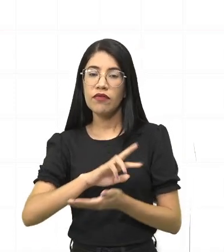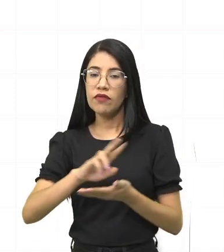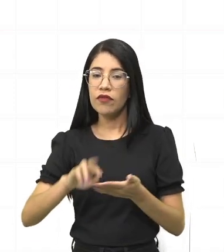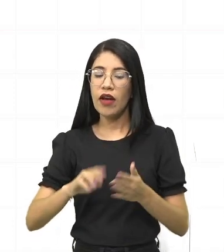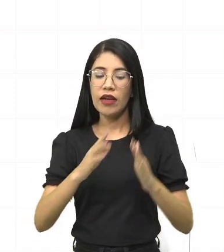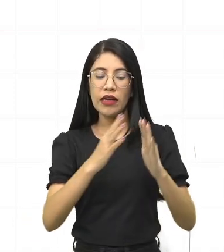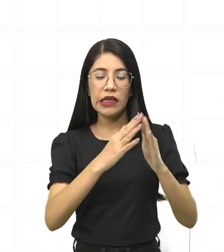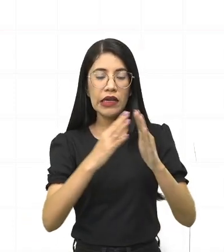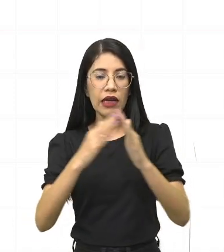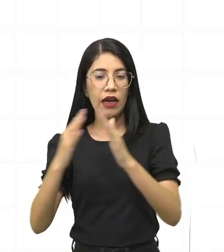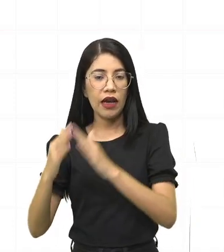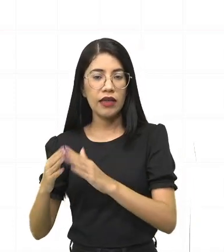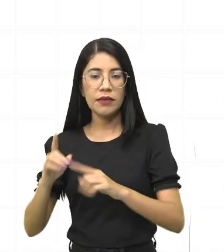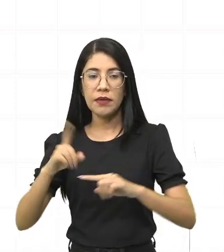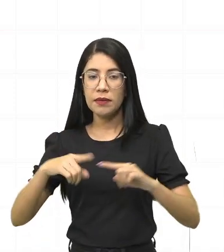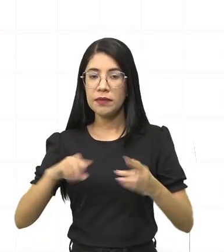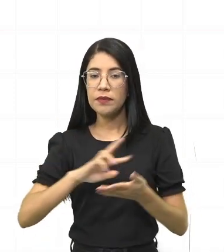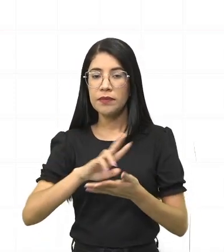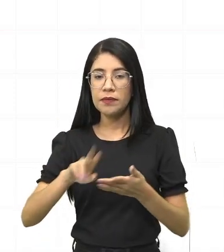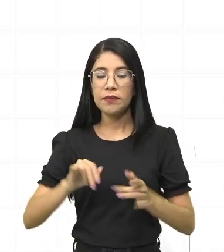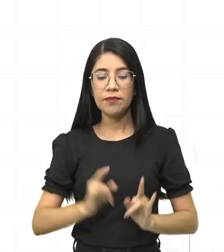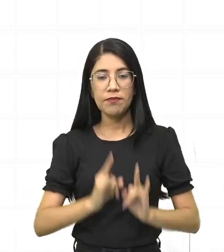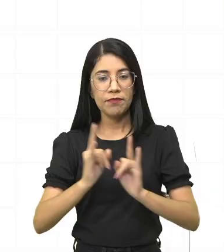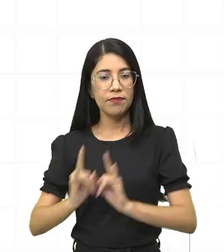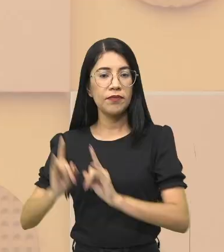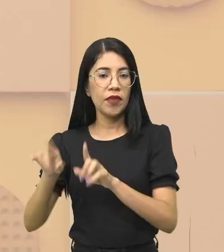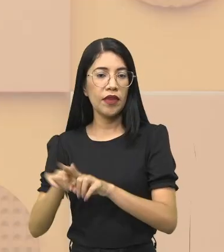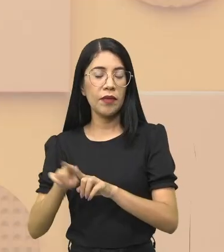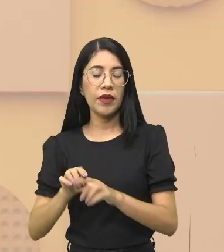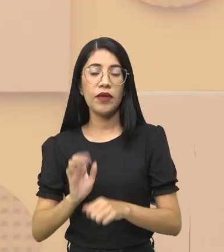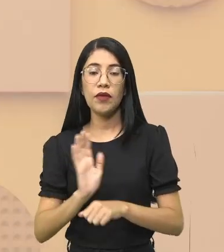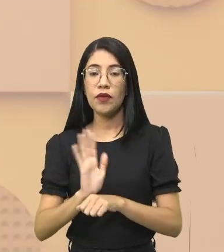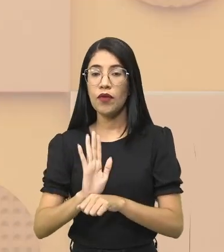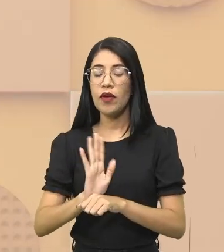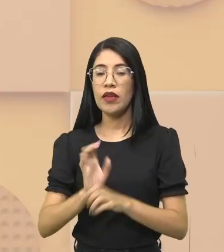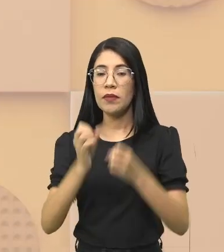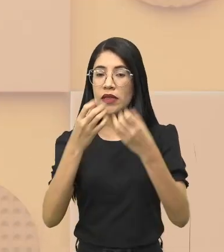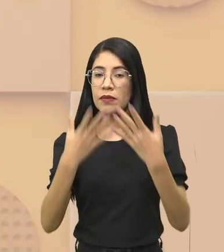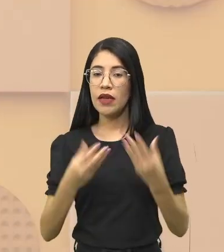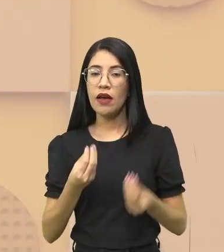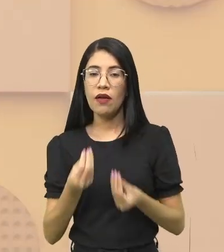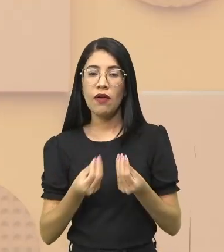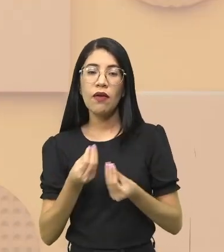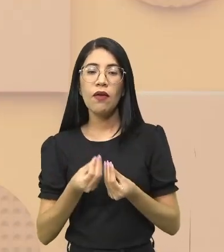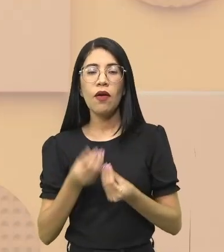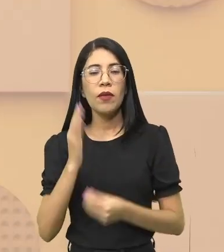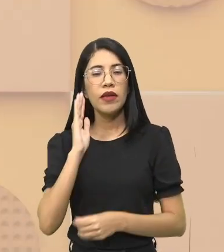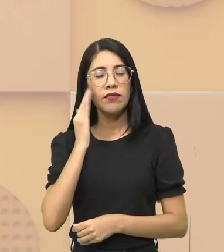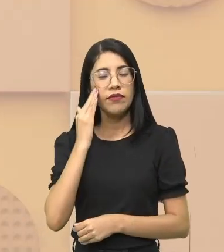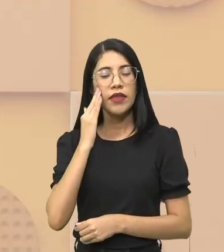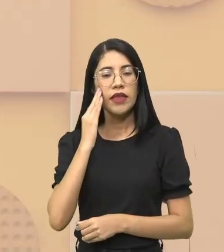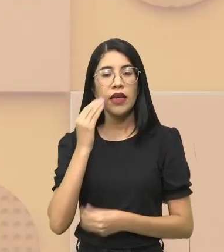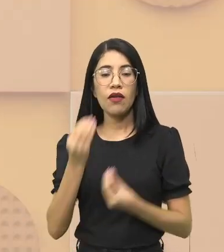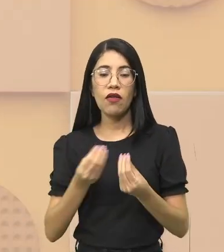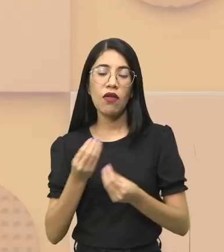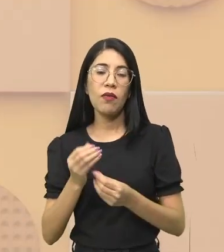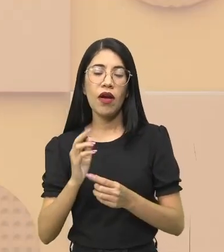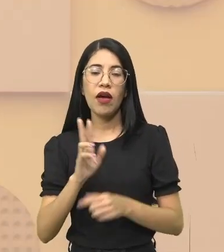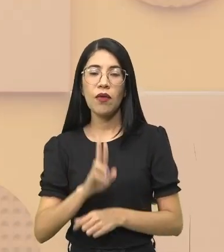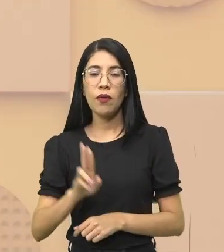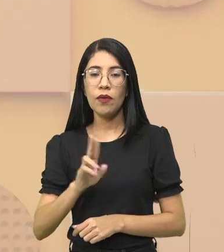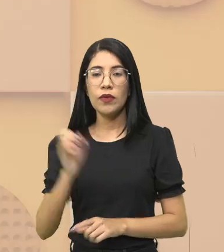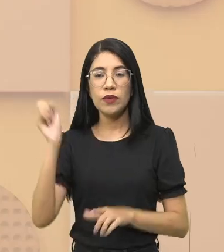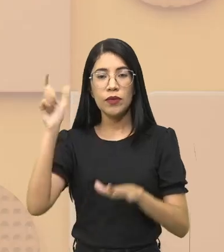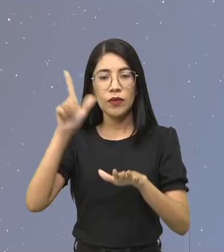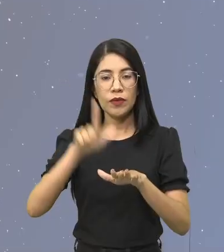as casas e os edifícios. A gente vai dar uma olhada nesse VT para entender mais sobre o funcionamento da